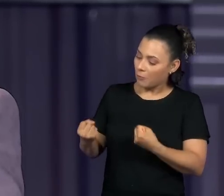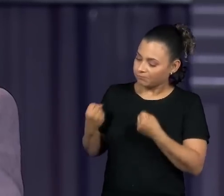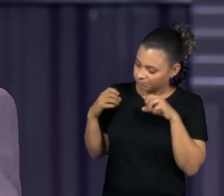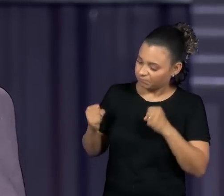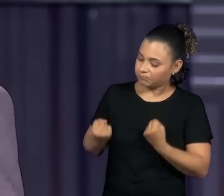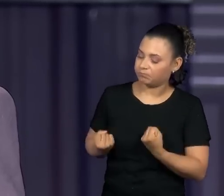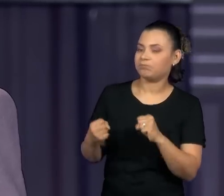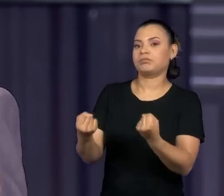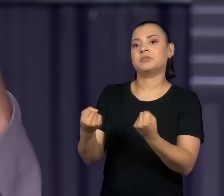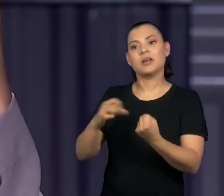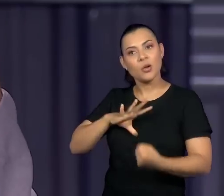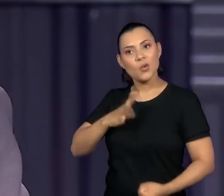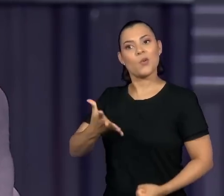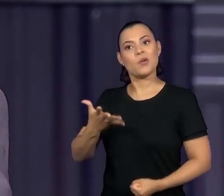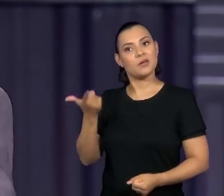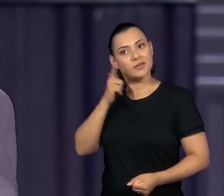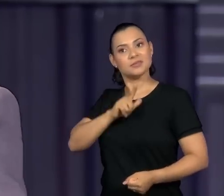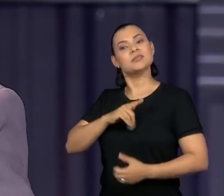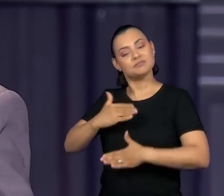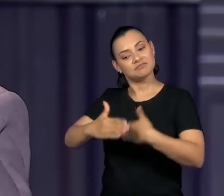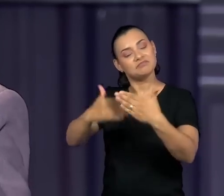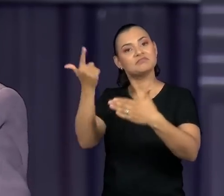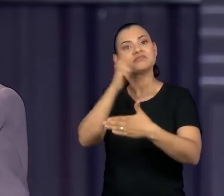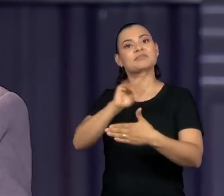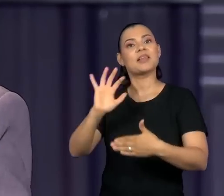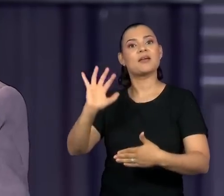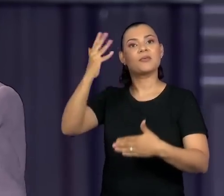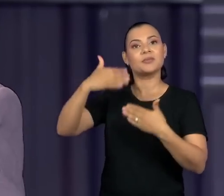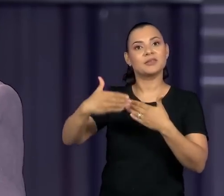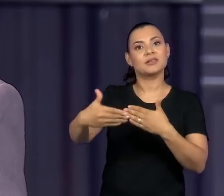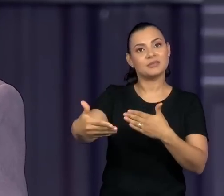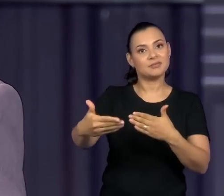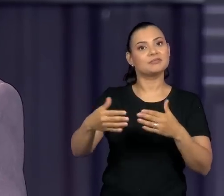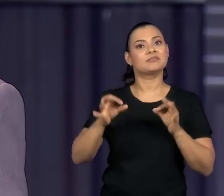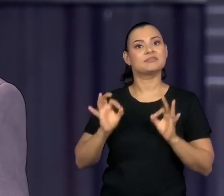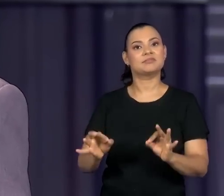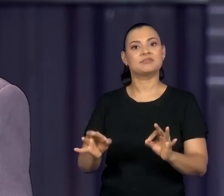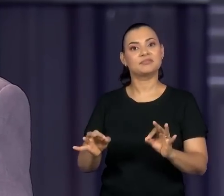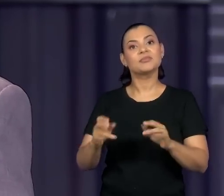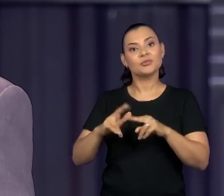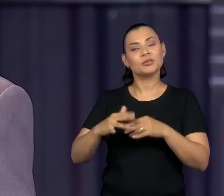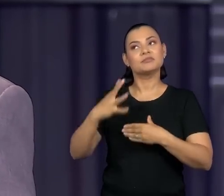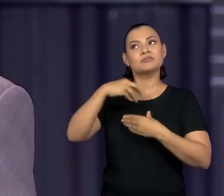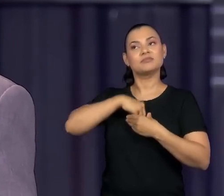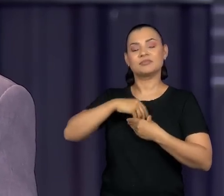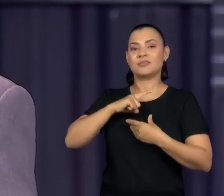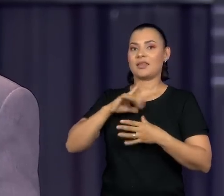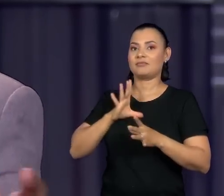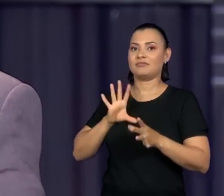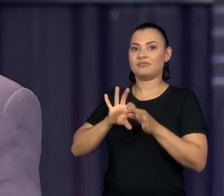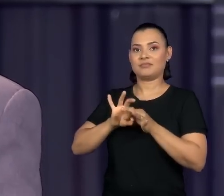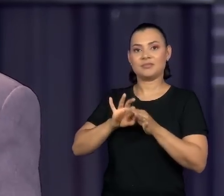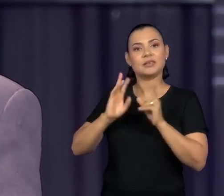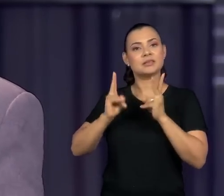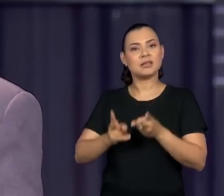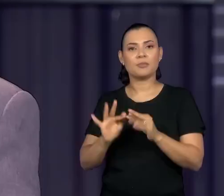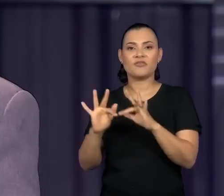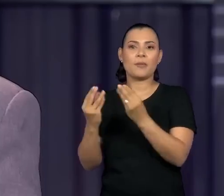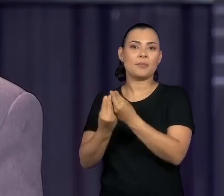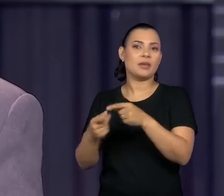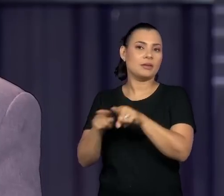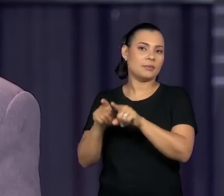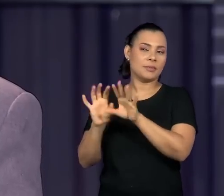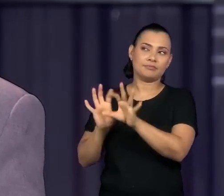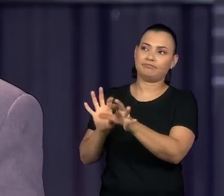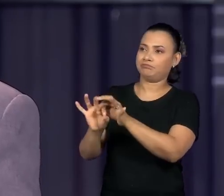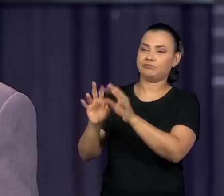vamos conquistar, vamos fazer o impossível acontecer e vamos pra frente. Eu tenho muito essa coisa de me apegar, e me apego muito à minha família. Eu sou um cara